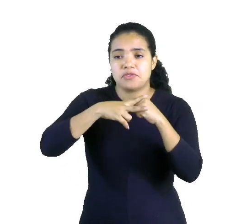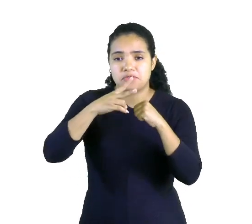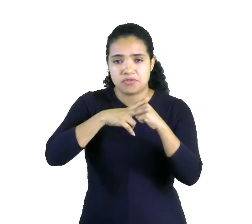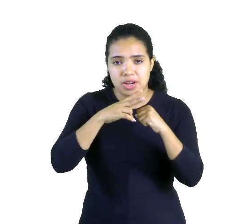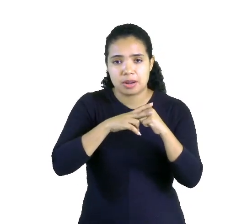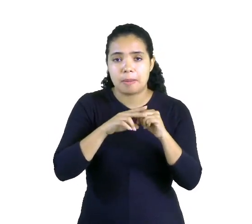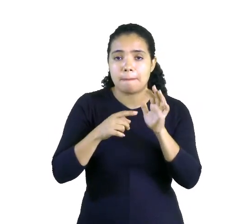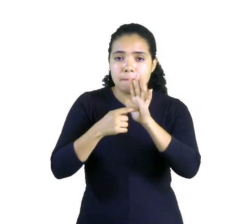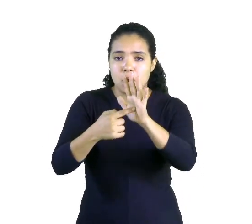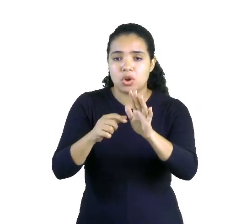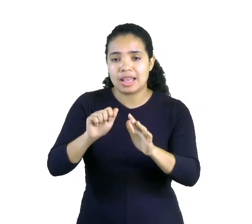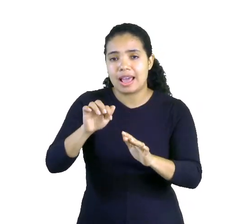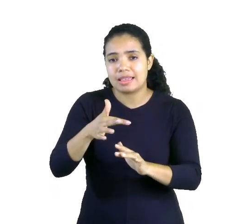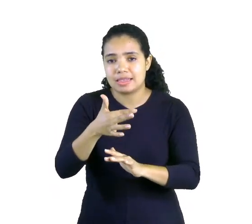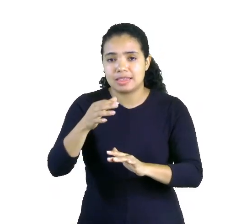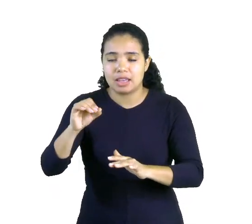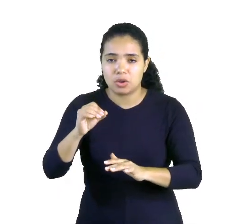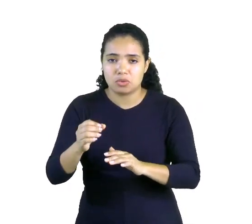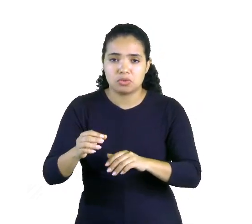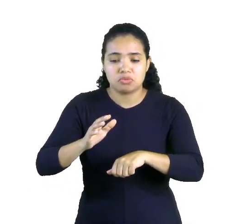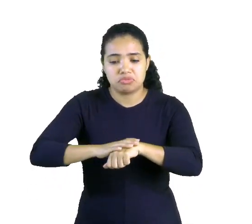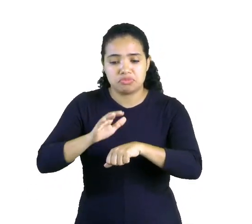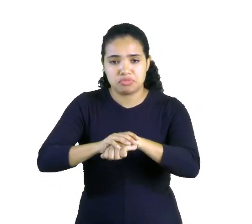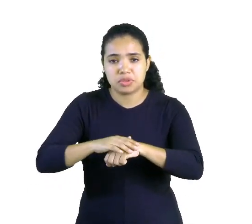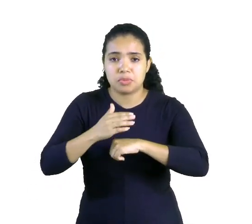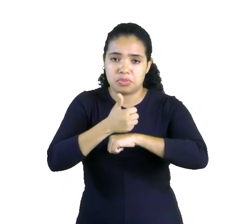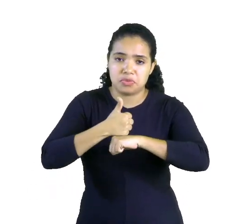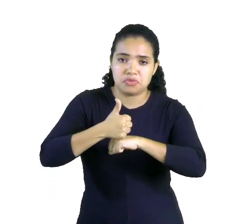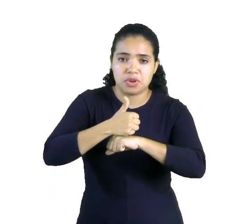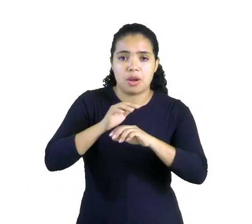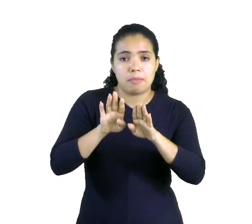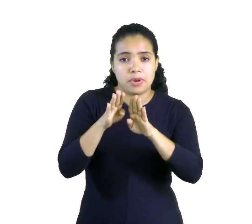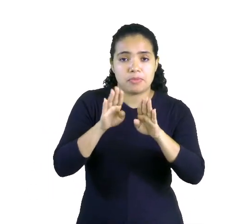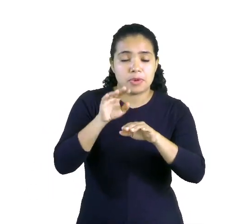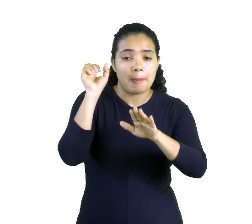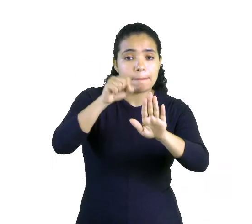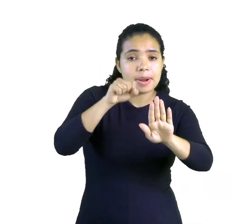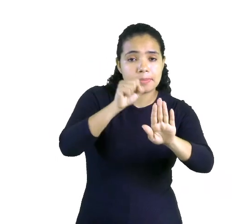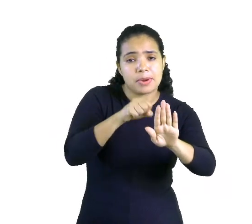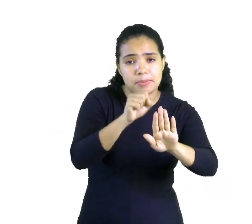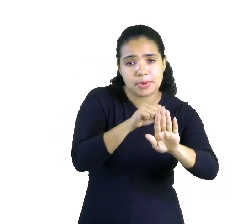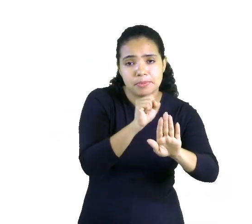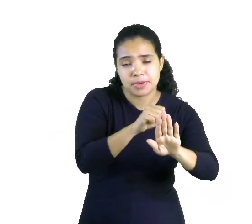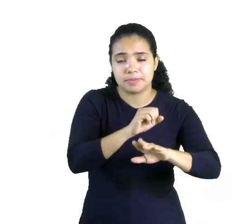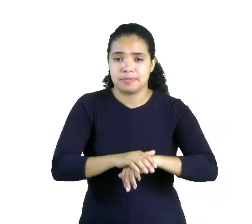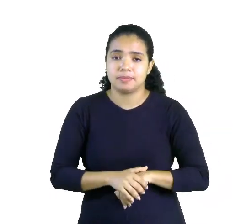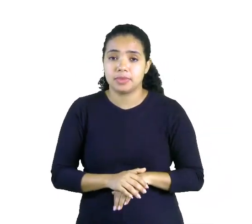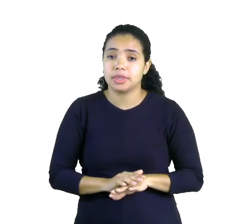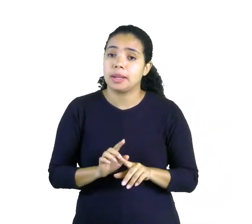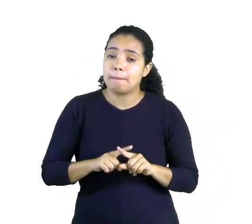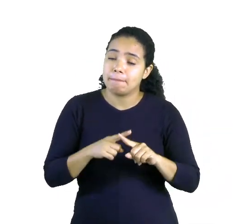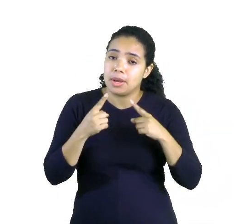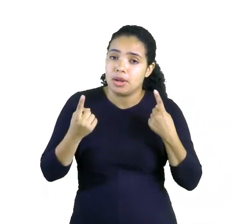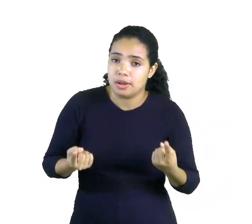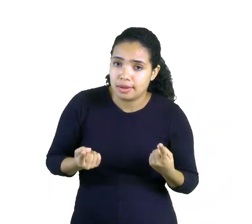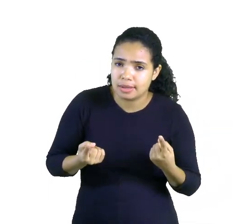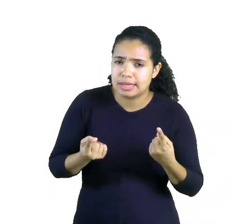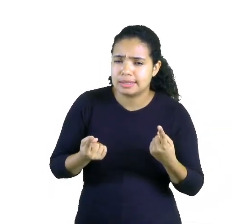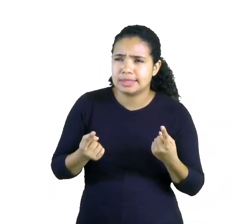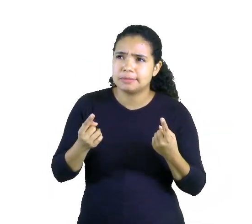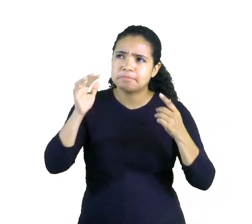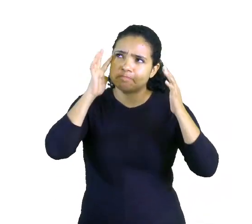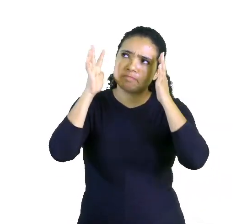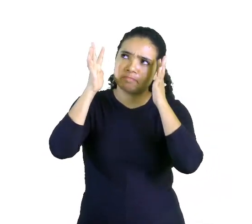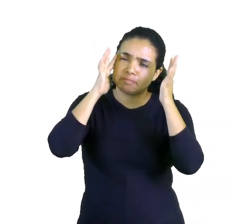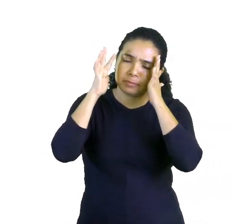as ações desenvolvidas pelo porteiro ao bater na porta do quarto. Mas, vamos entender